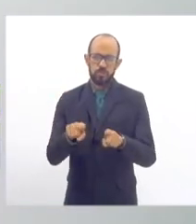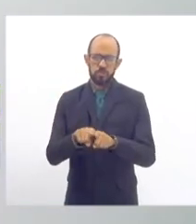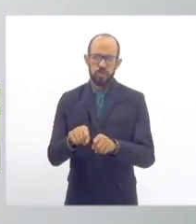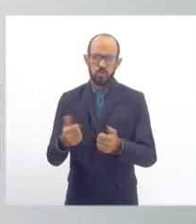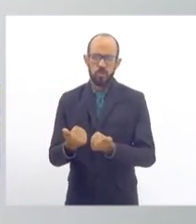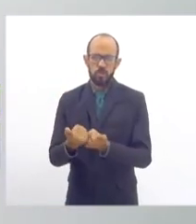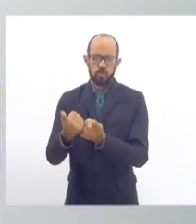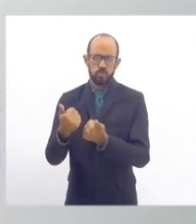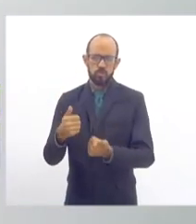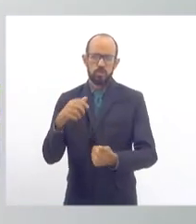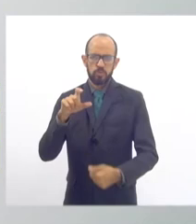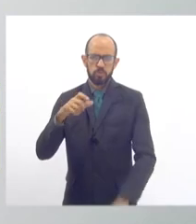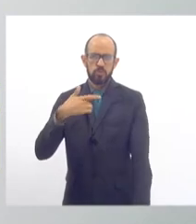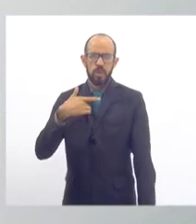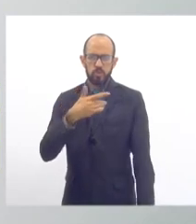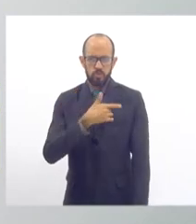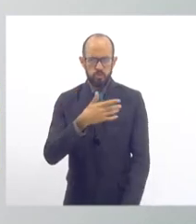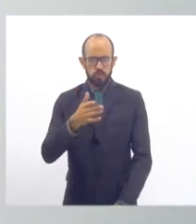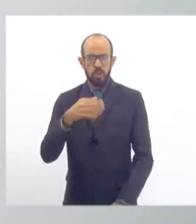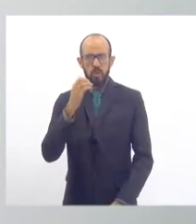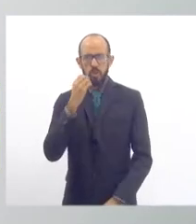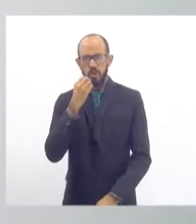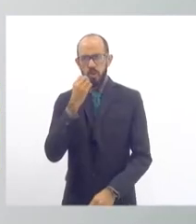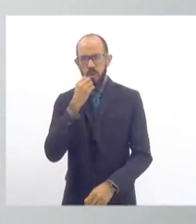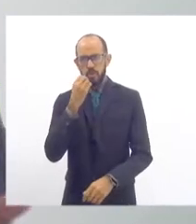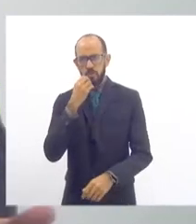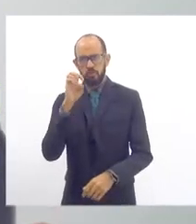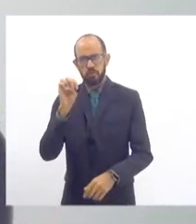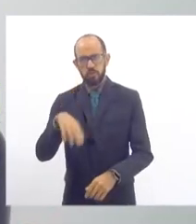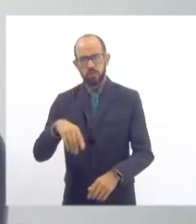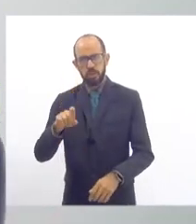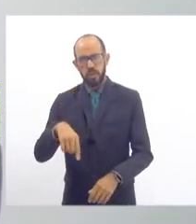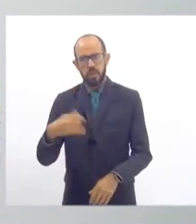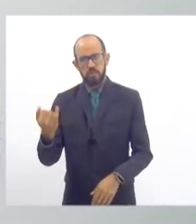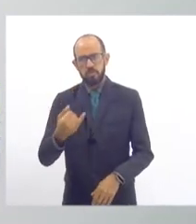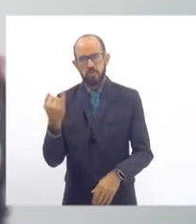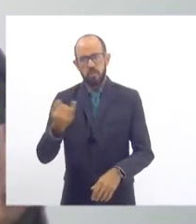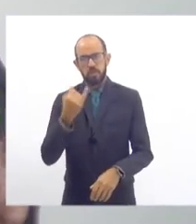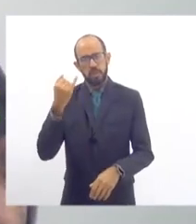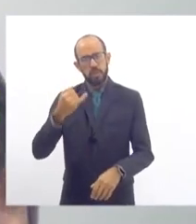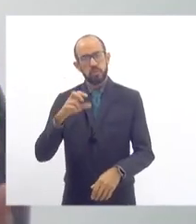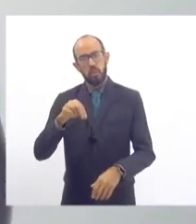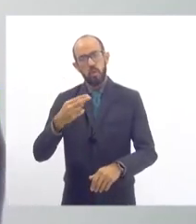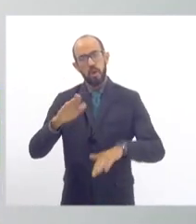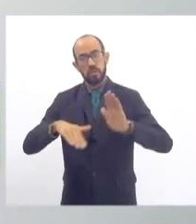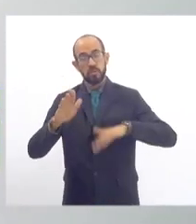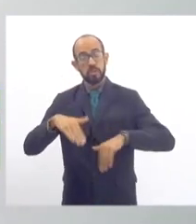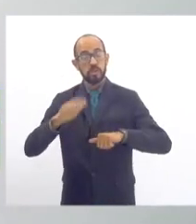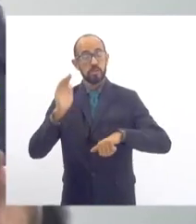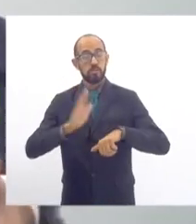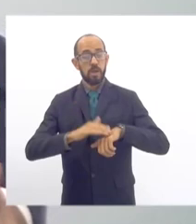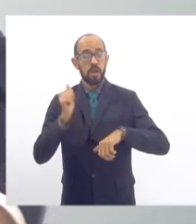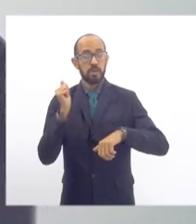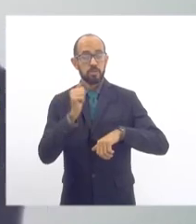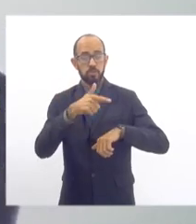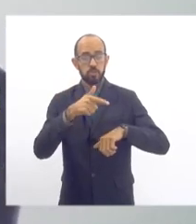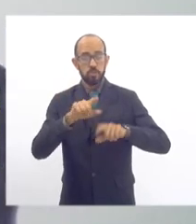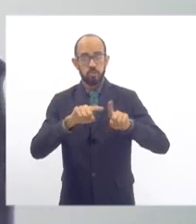coisa até óbvia, né? O auxílio-saúde para o inativo é tão importante ou mais do que o auxílio-saúde para o